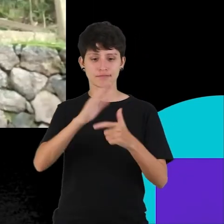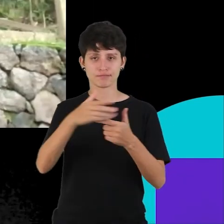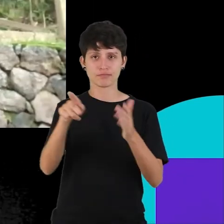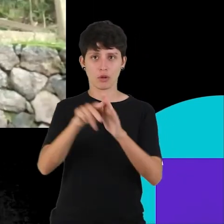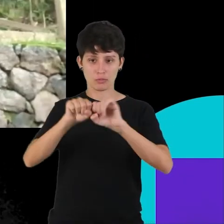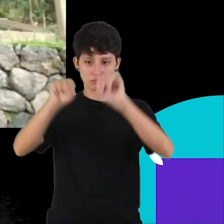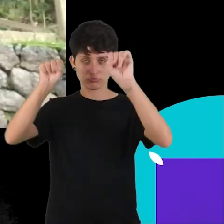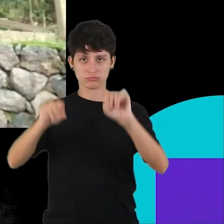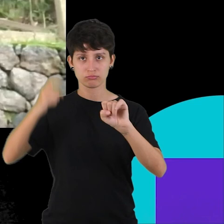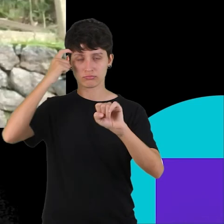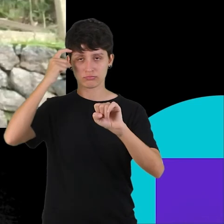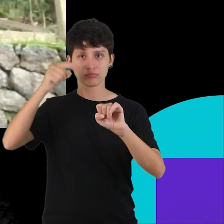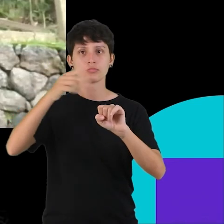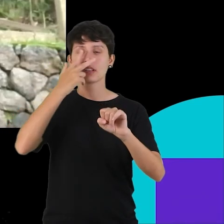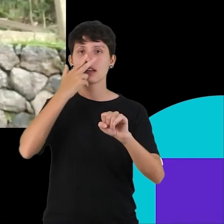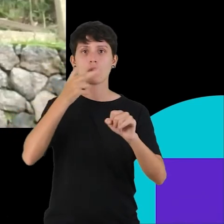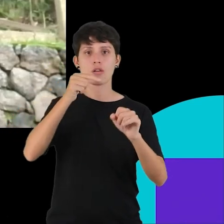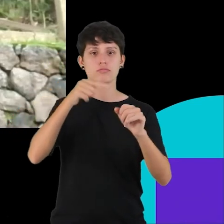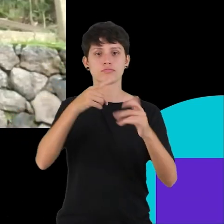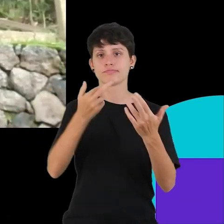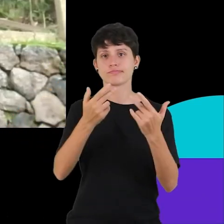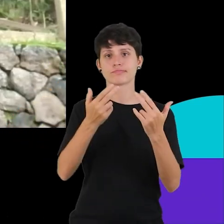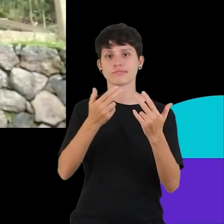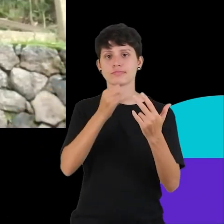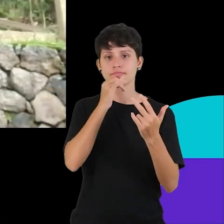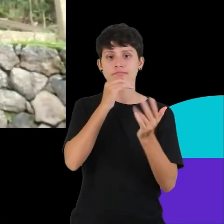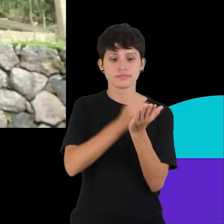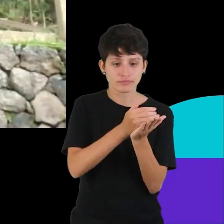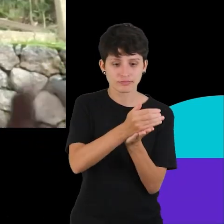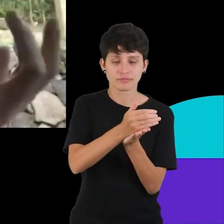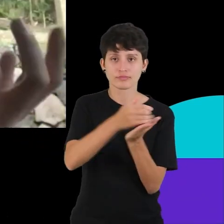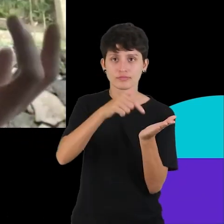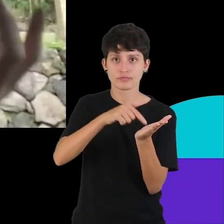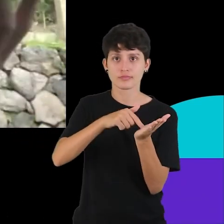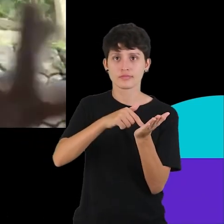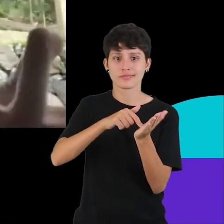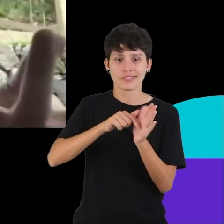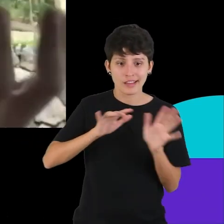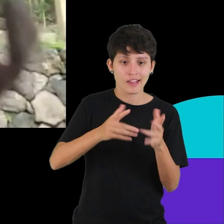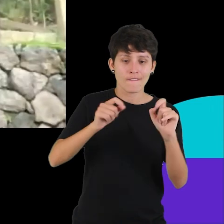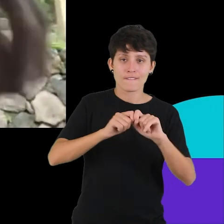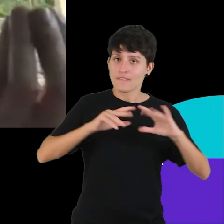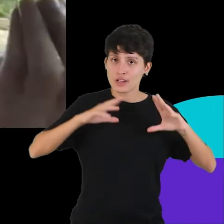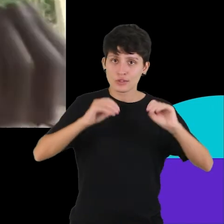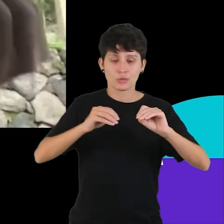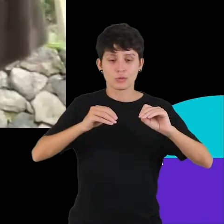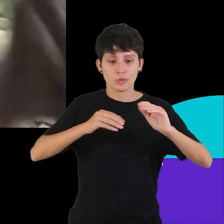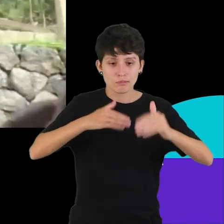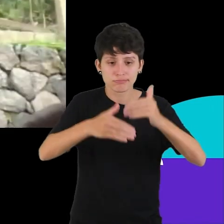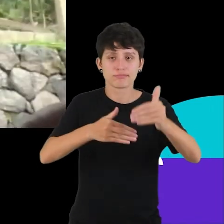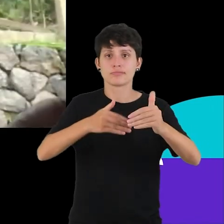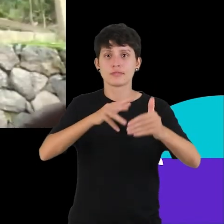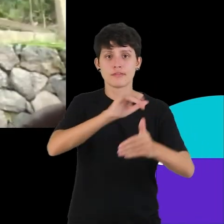pessoas bem-sucedidas que adotaram essa estratégia. Então, o que foi legal? A gente viu situações de casos